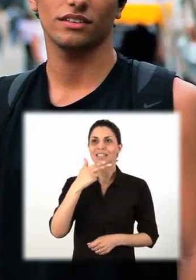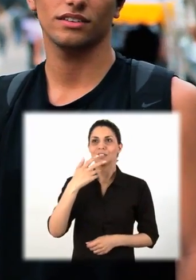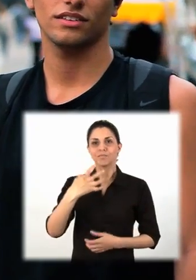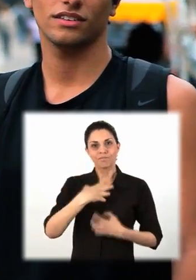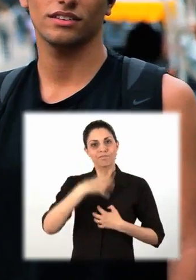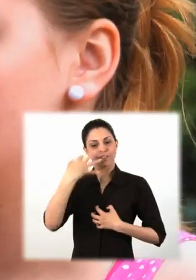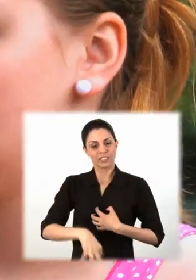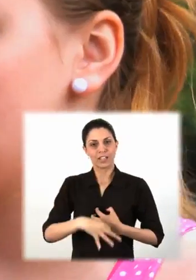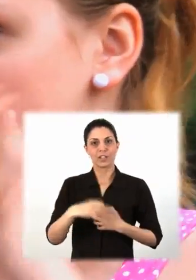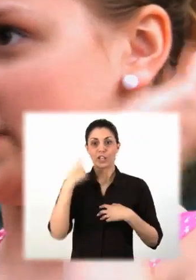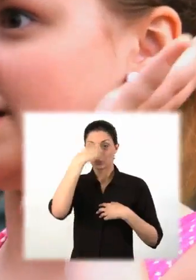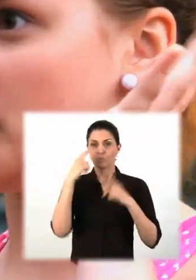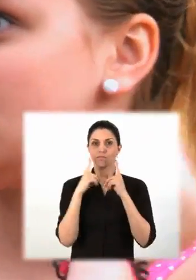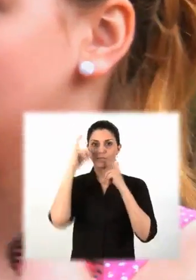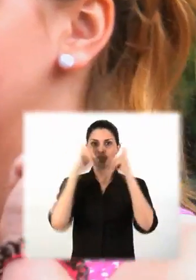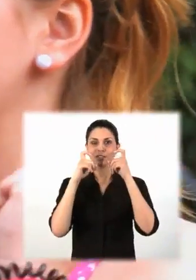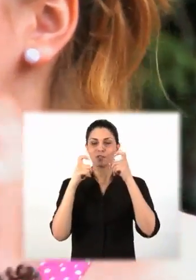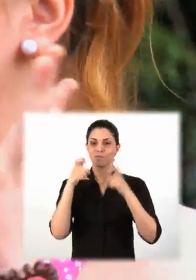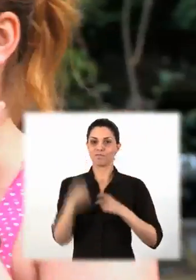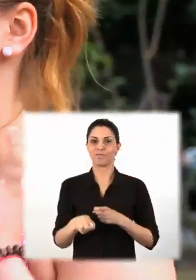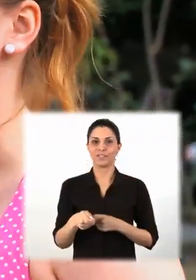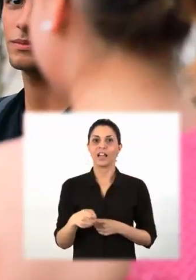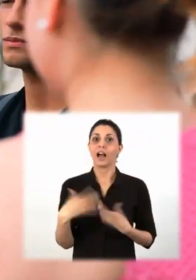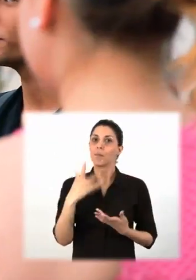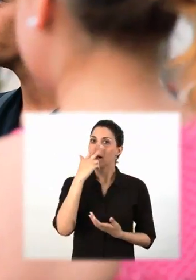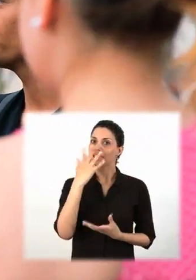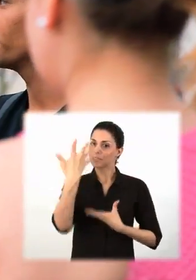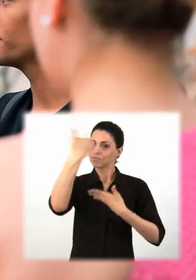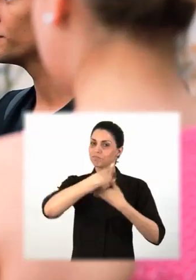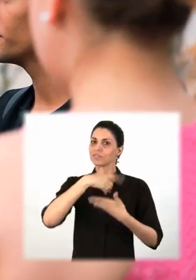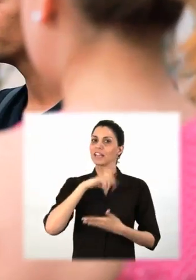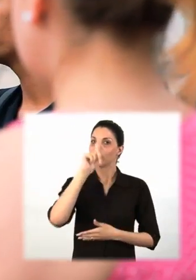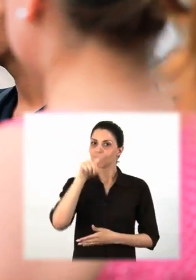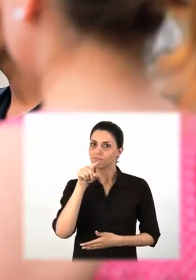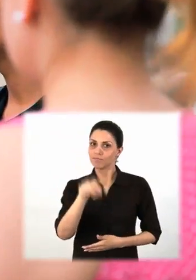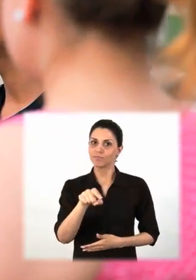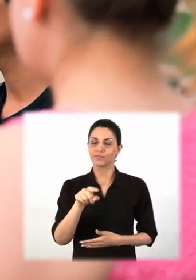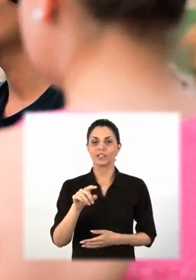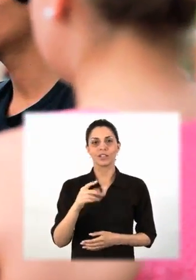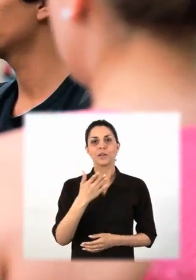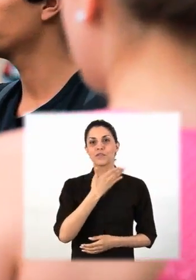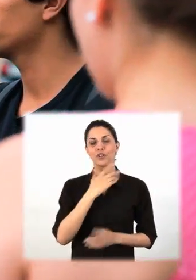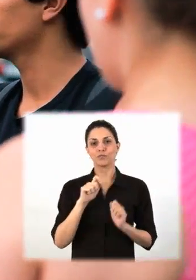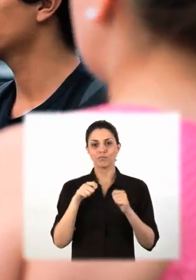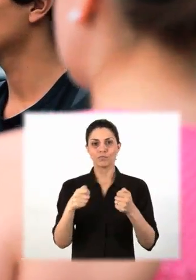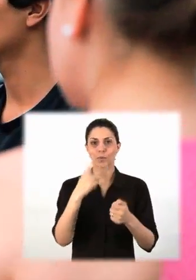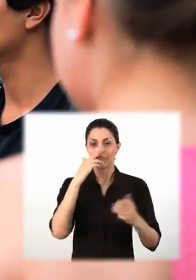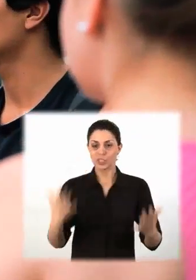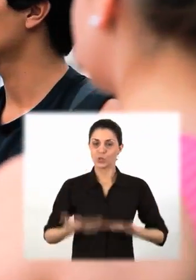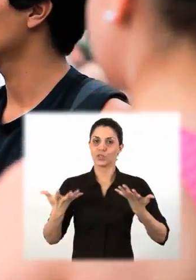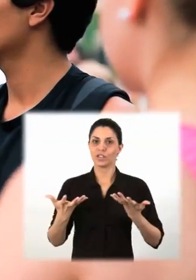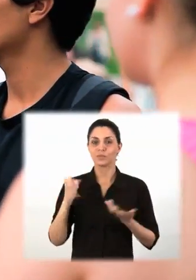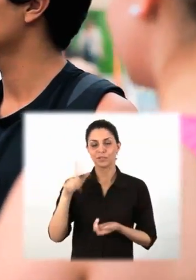uma certeza, assim. Até fez uma expressão, assim, certa, assim. Ele exclamou, ele realmente enfatizou. Pontuou, trouxe né? até